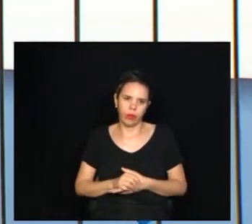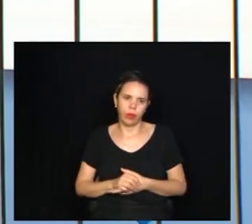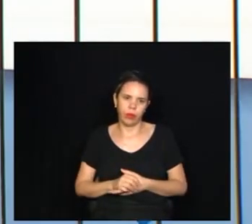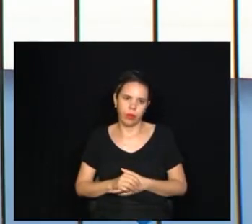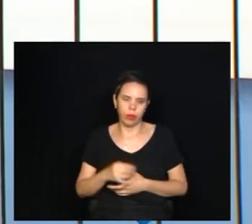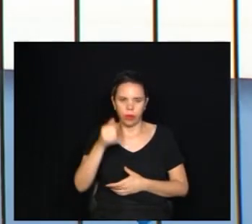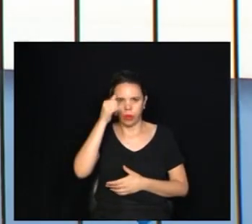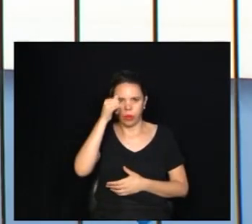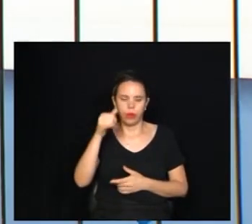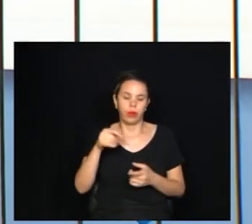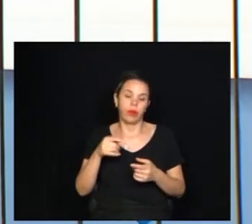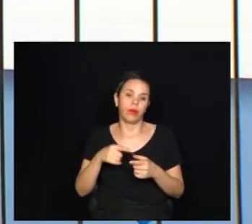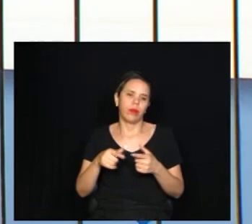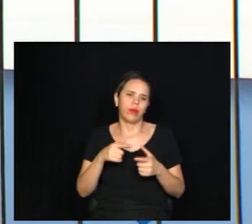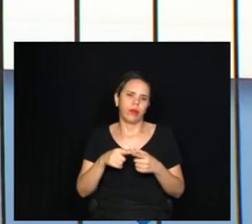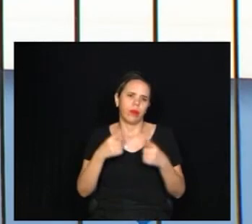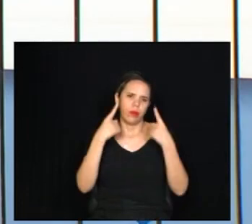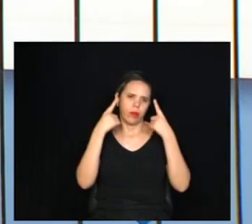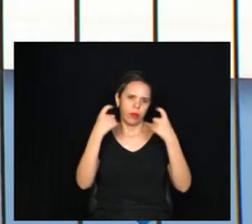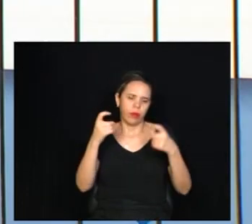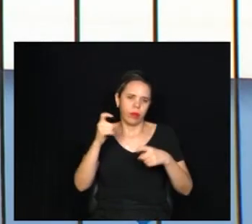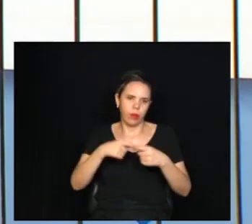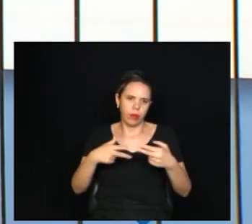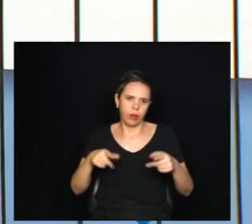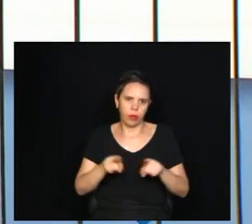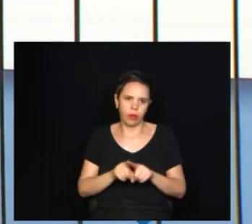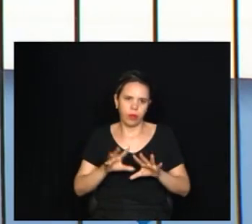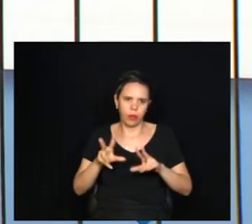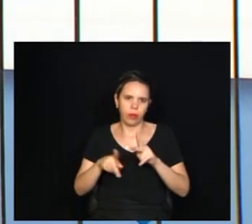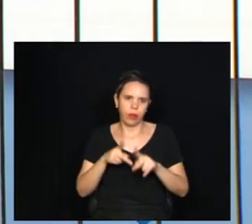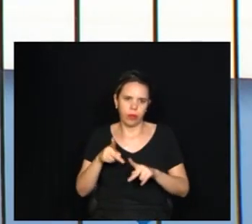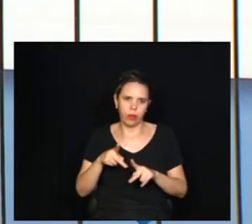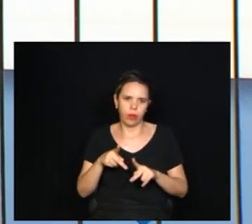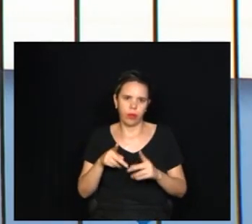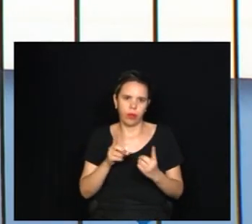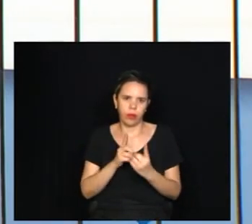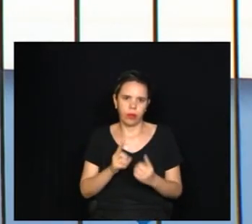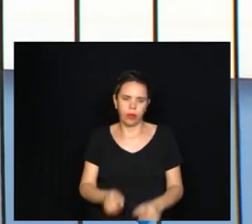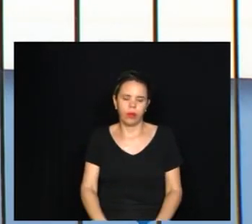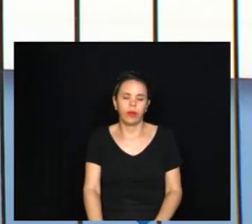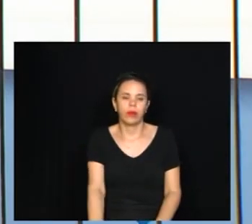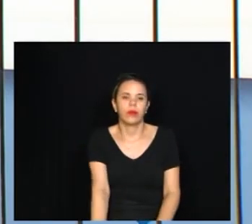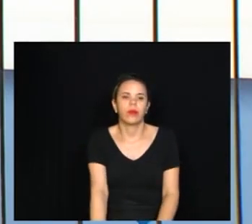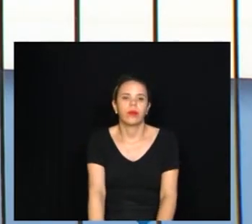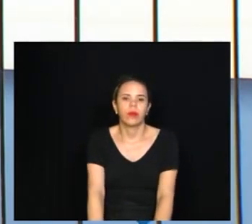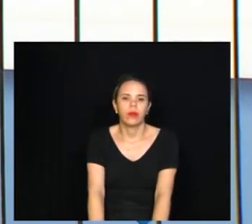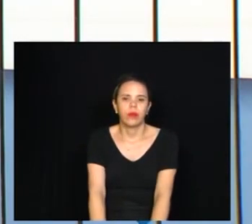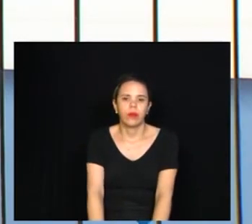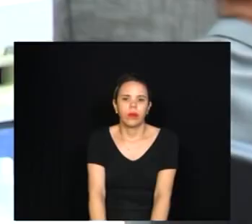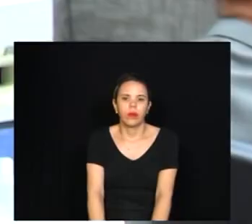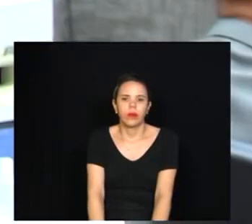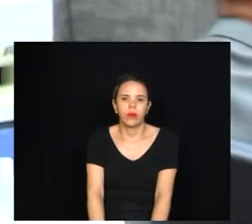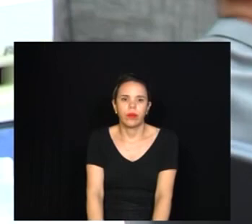é vítima de violência sexual, como também para toda a rede de atendimento.